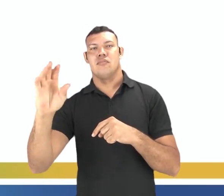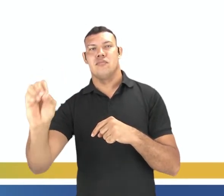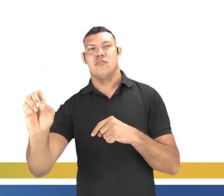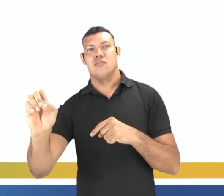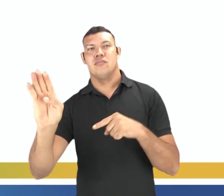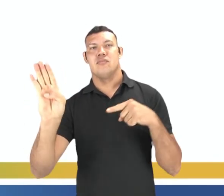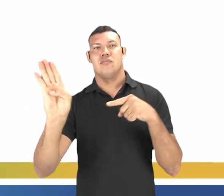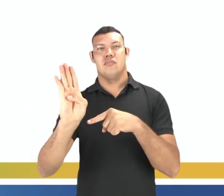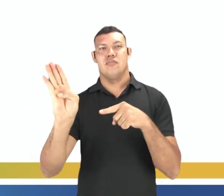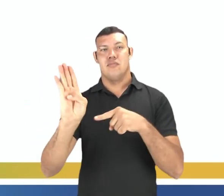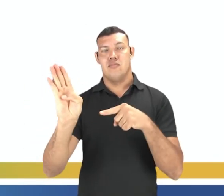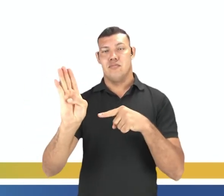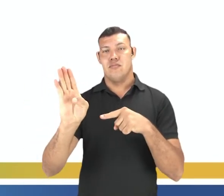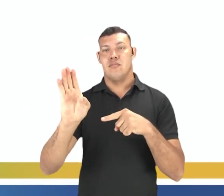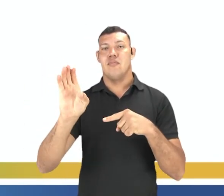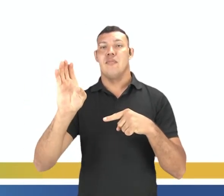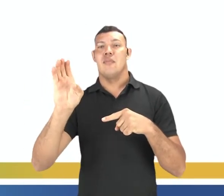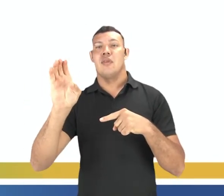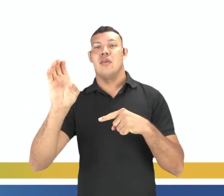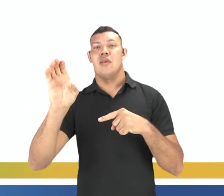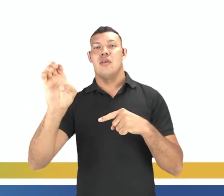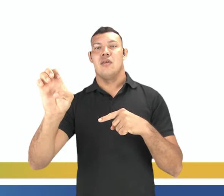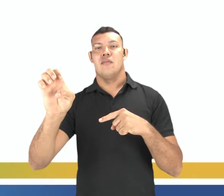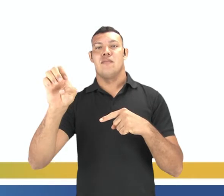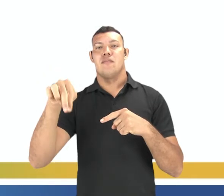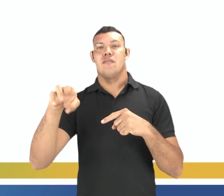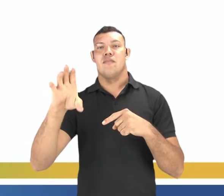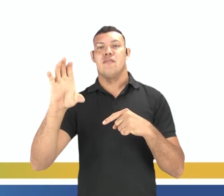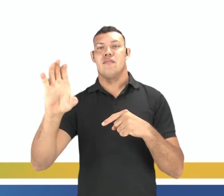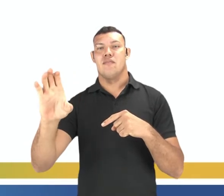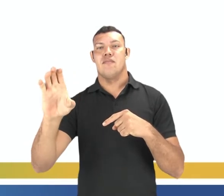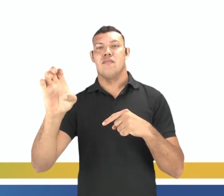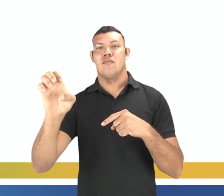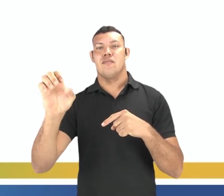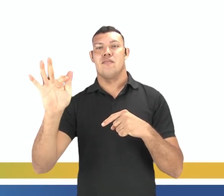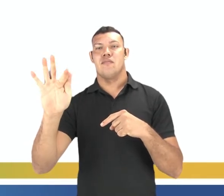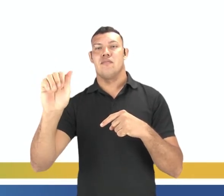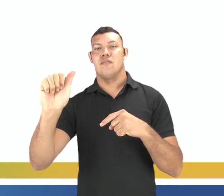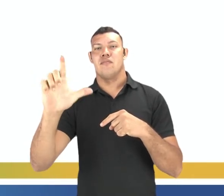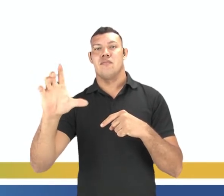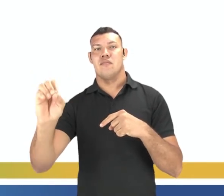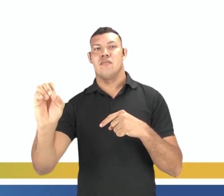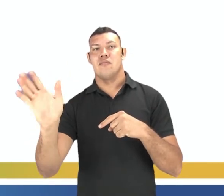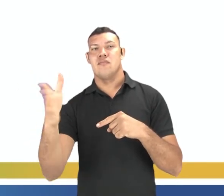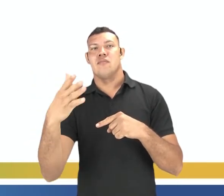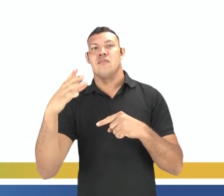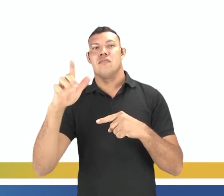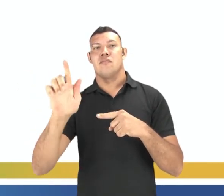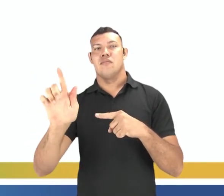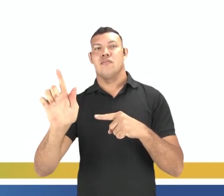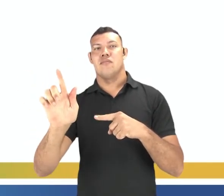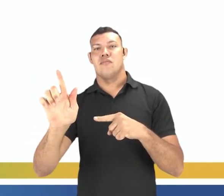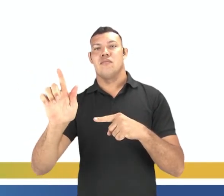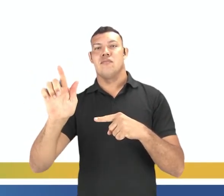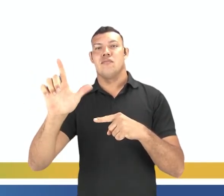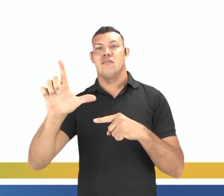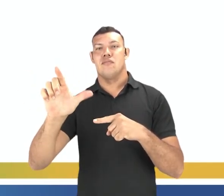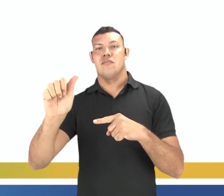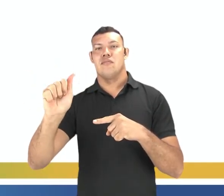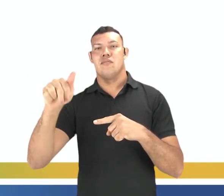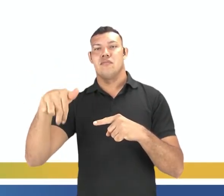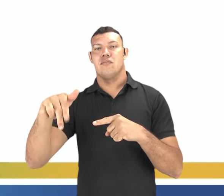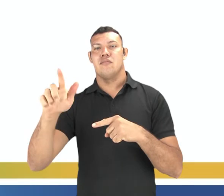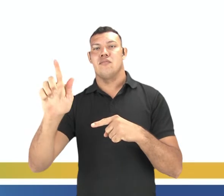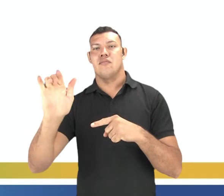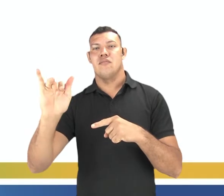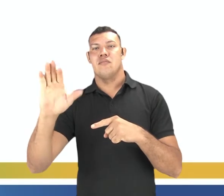o gânglios. A alternativa C nós temos os gânglios e os nervos. Na alternativa